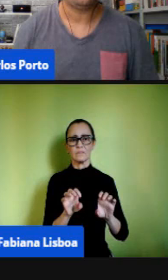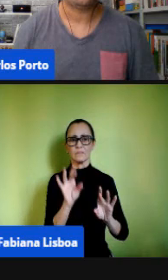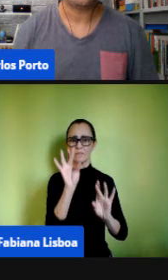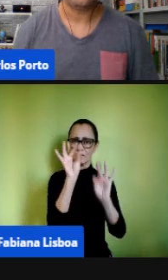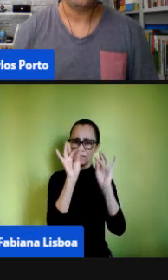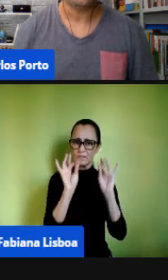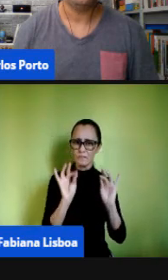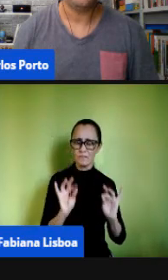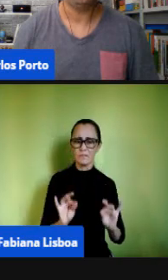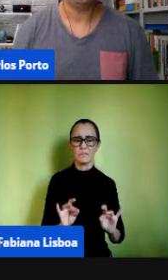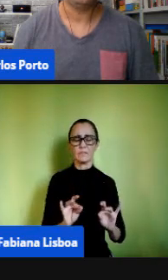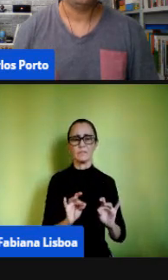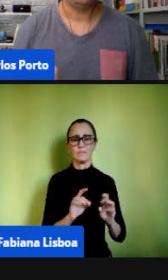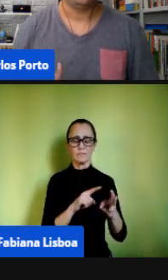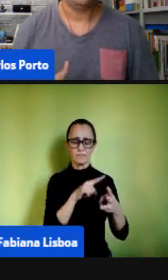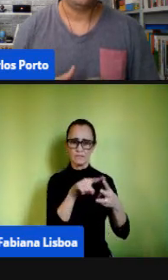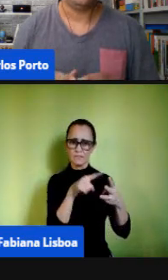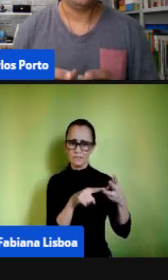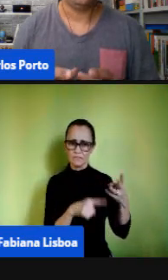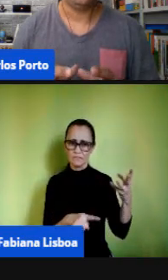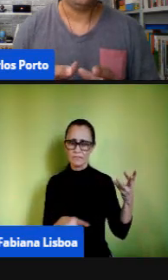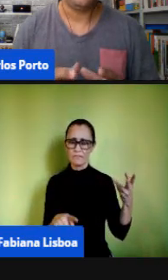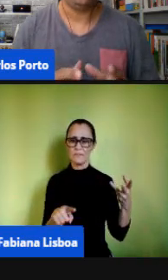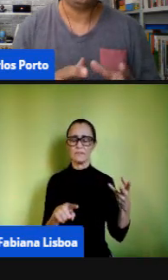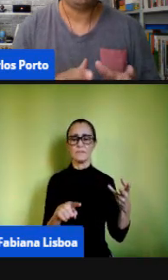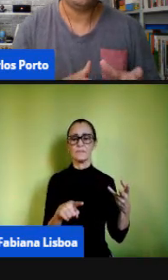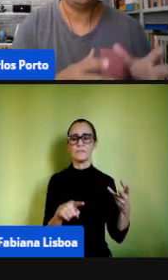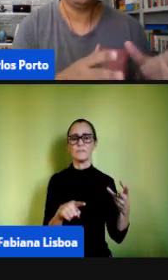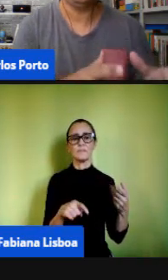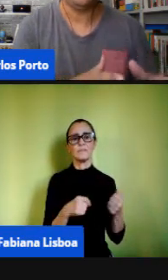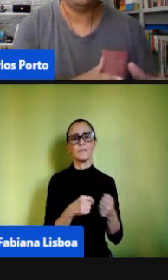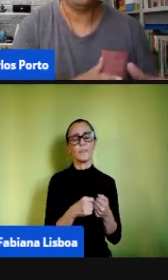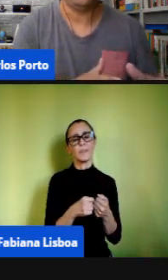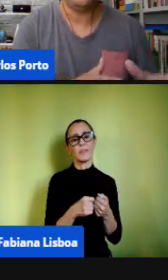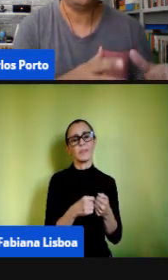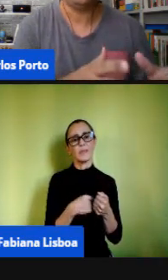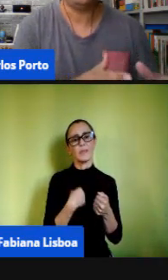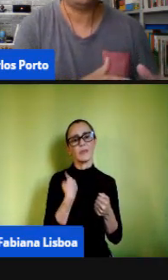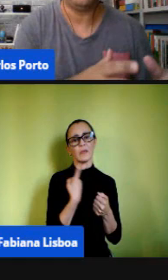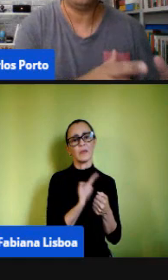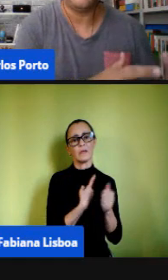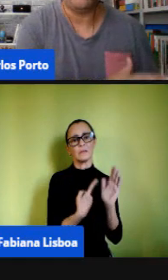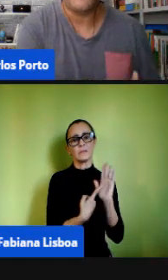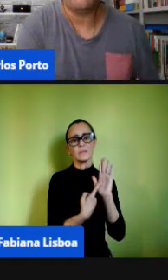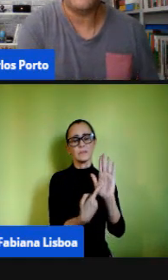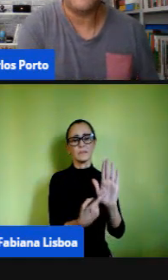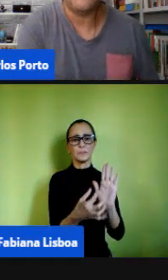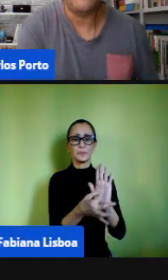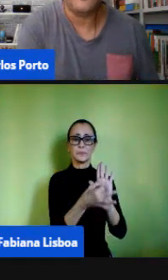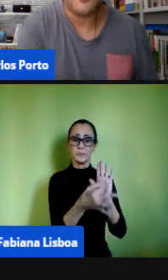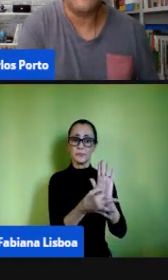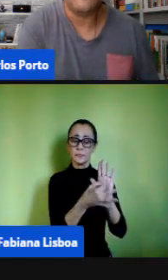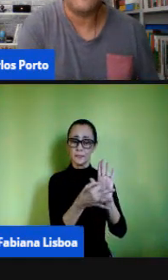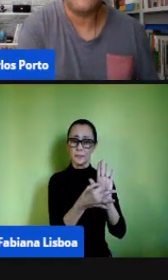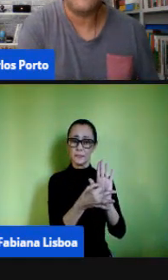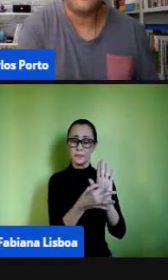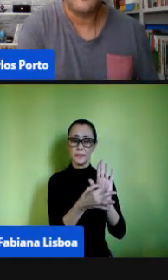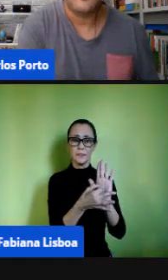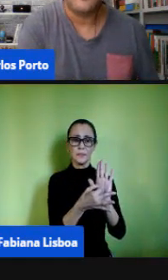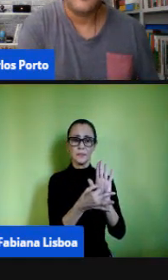sistematizada, né? E aí nós apresentamos uma sugestão que é o mapa das